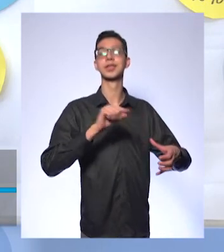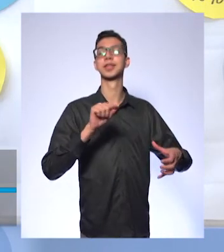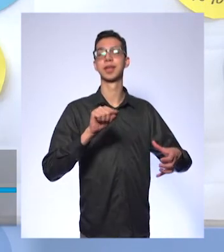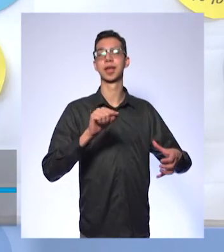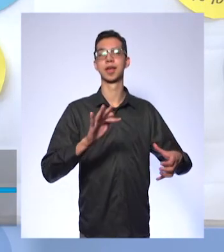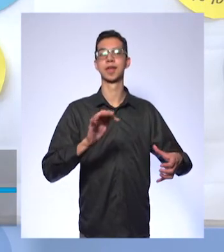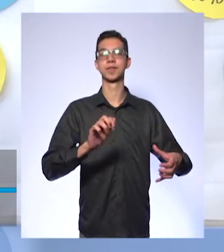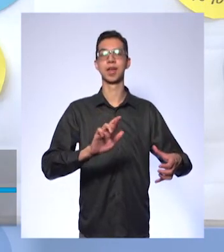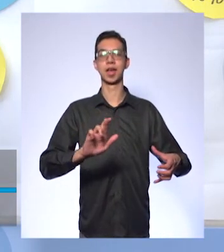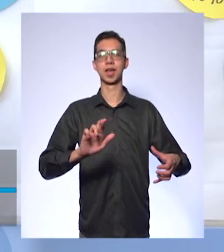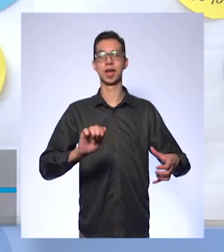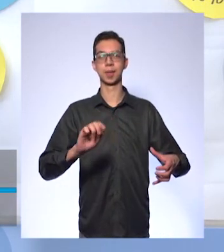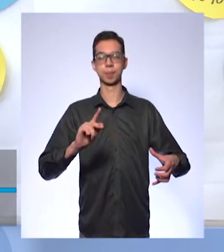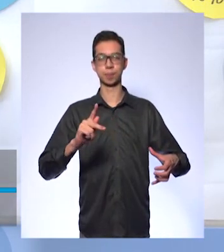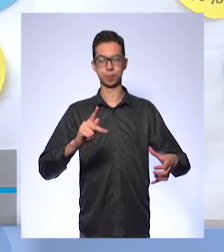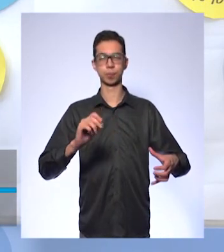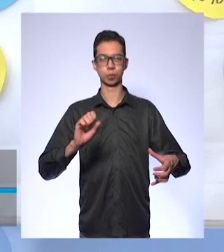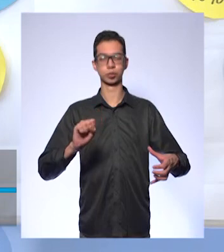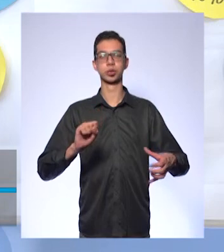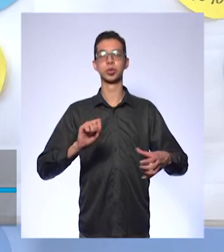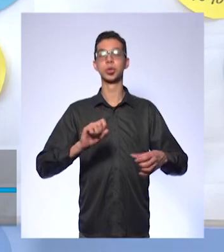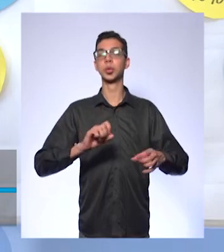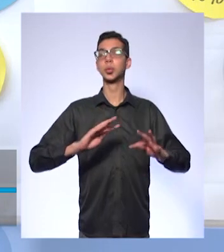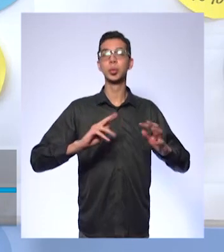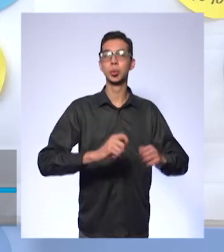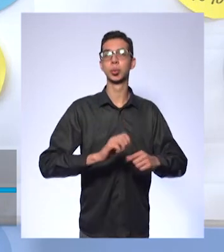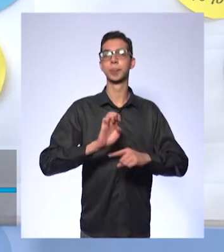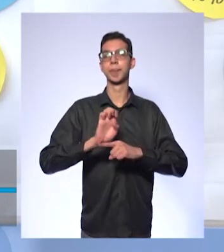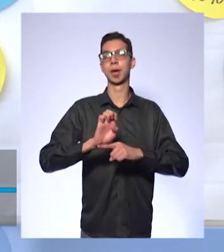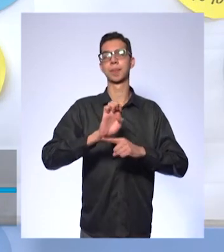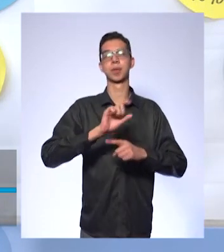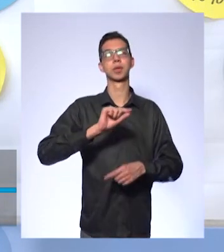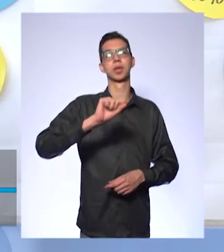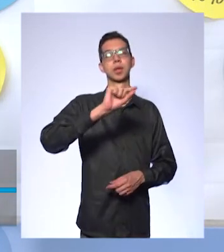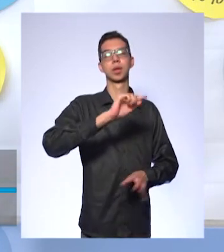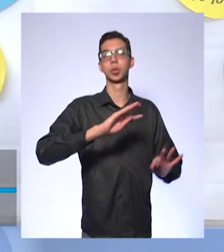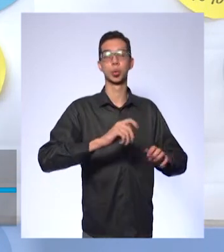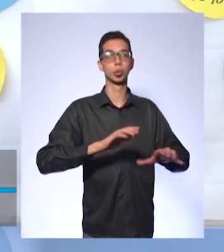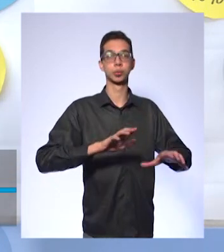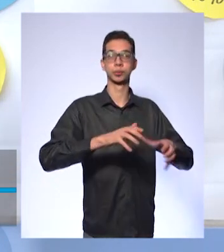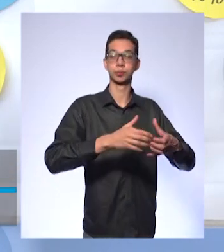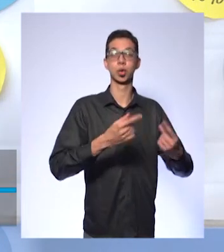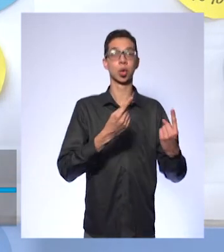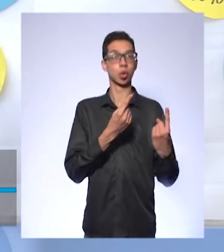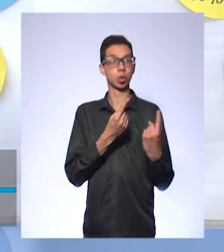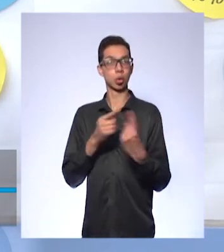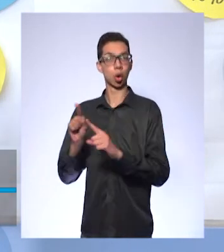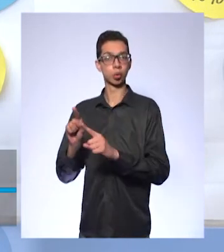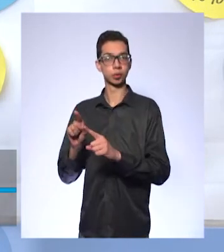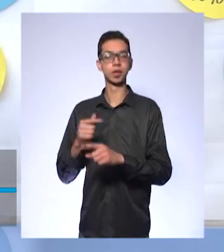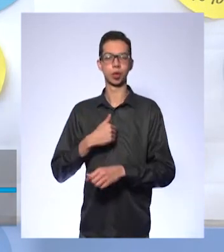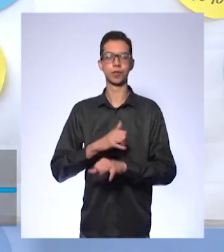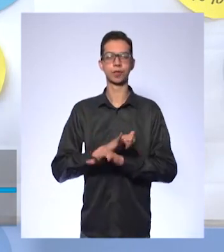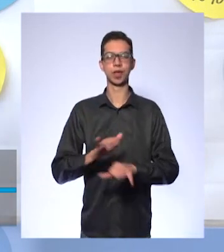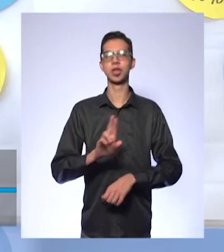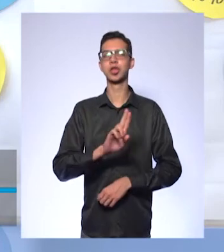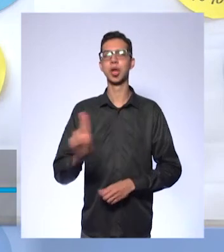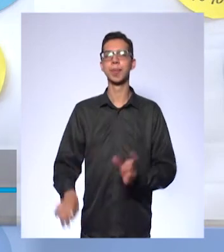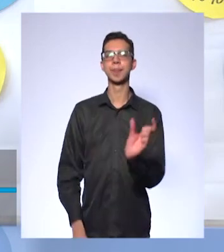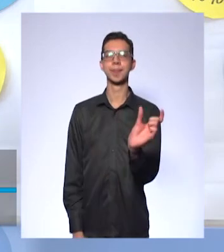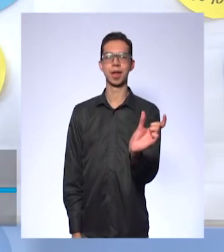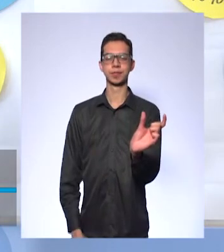aquelas províncias que iam contra ao poder imperial. Oitavo ano, quando eu falo províncias, vocês estão